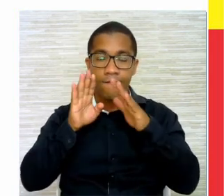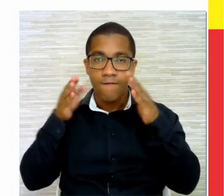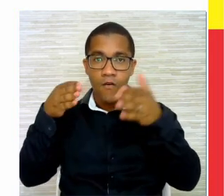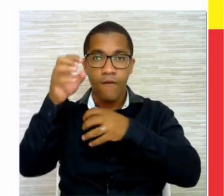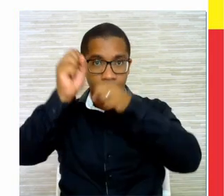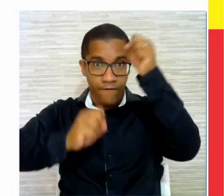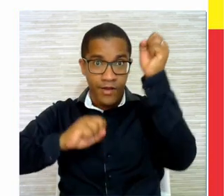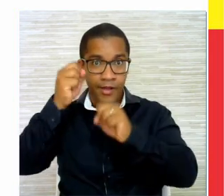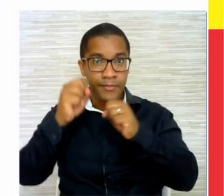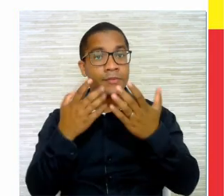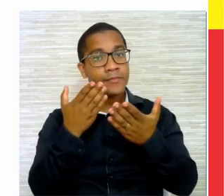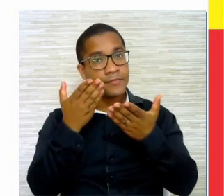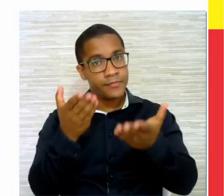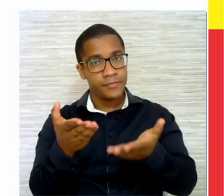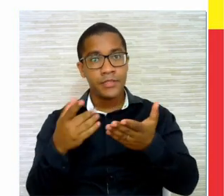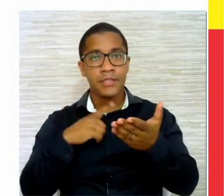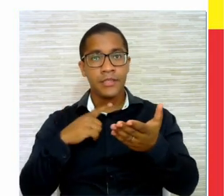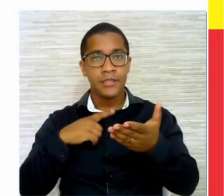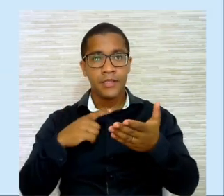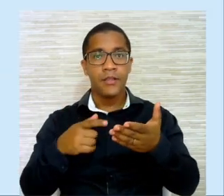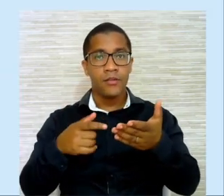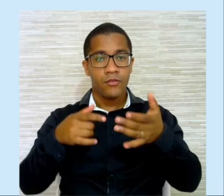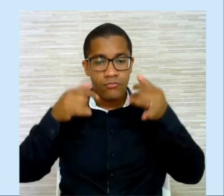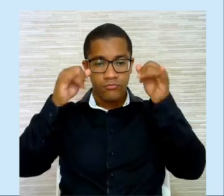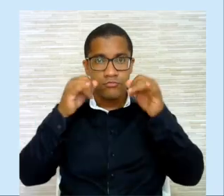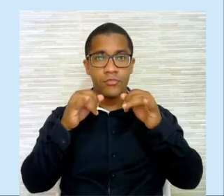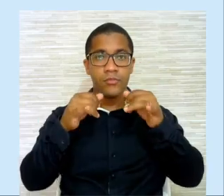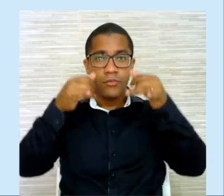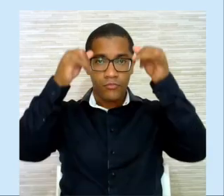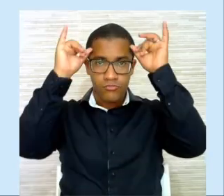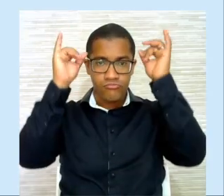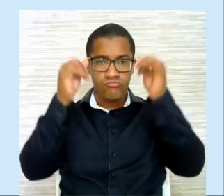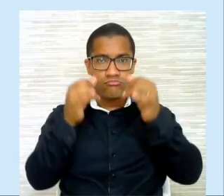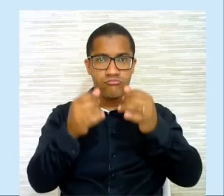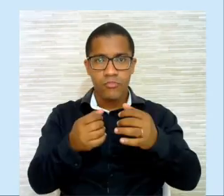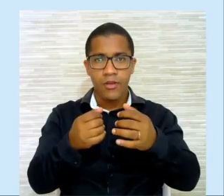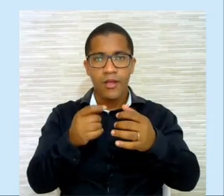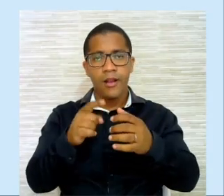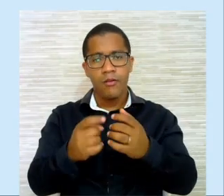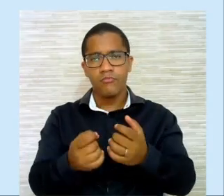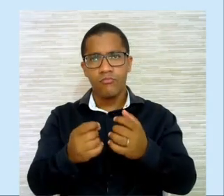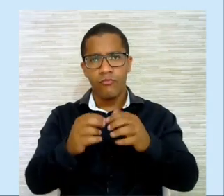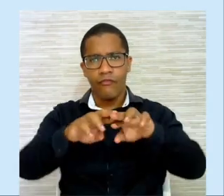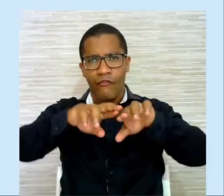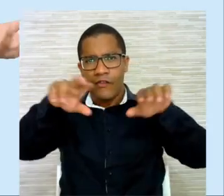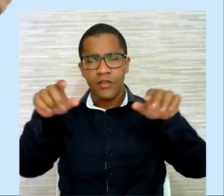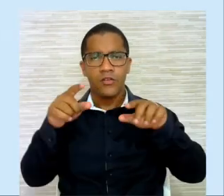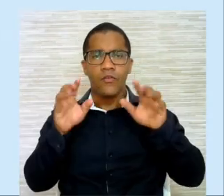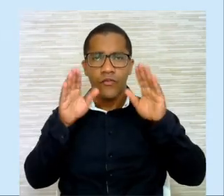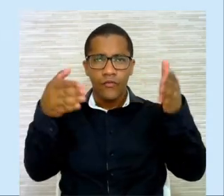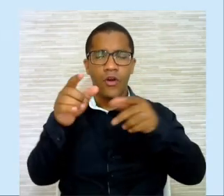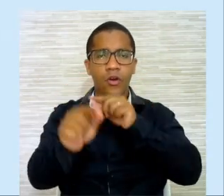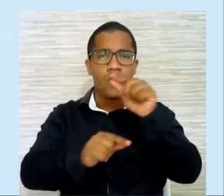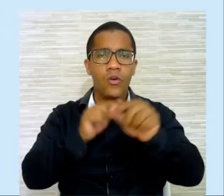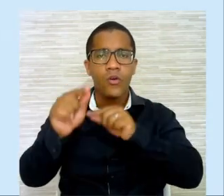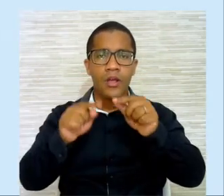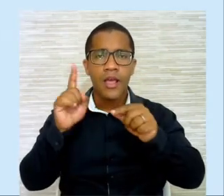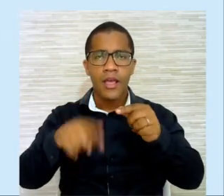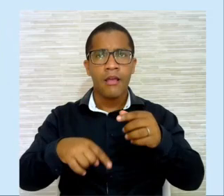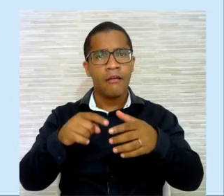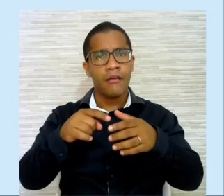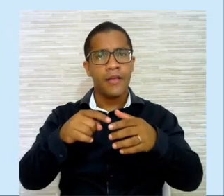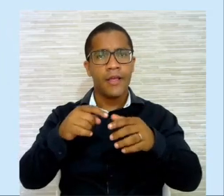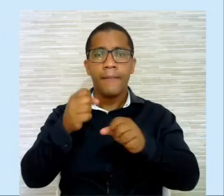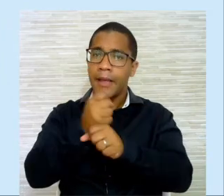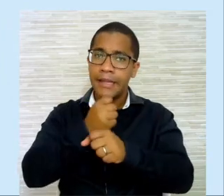mais industrial, né? Então, a pecuária intensiva também serve para o comércio de corte, o comércio da carne,